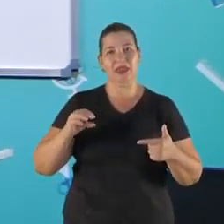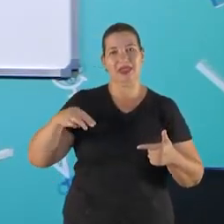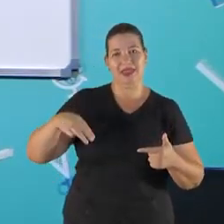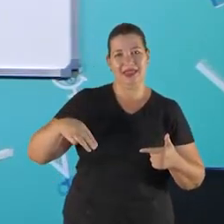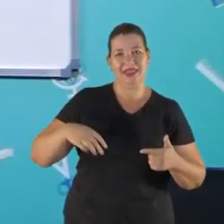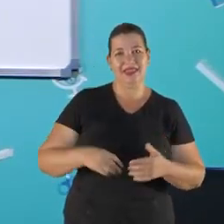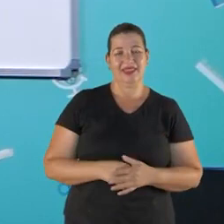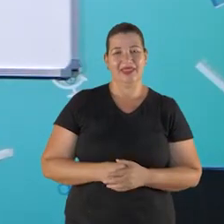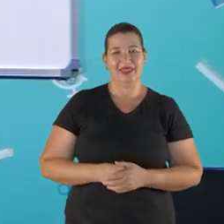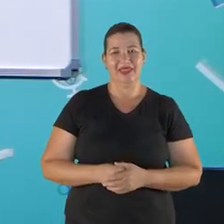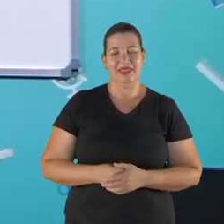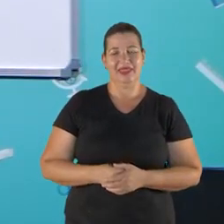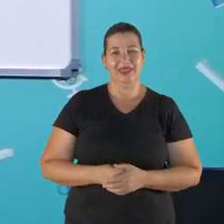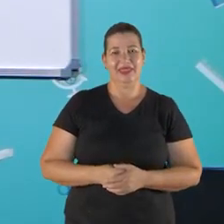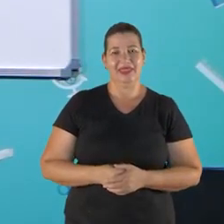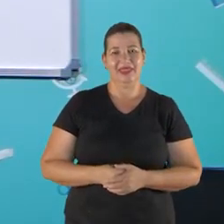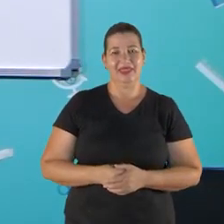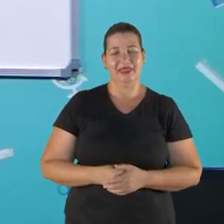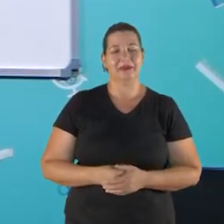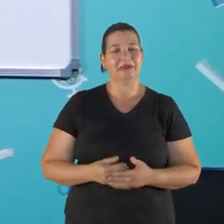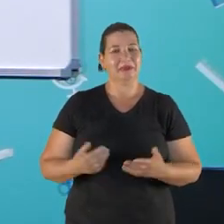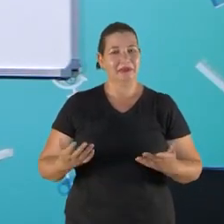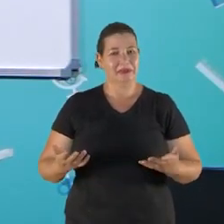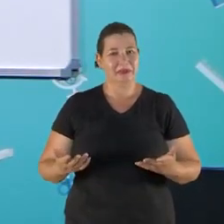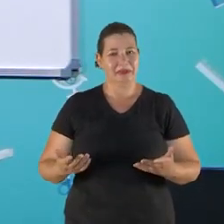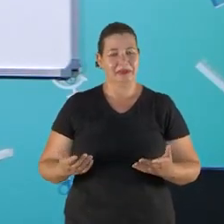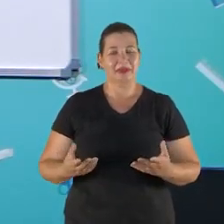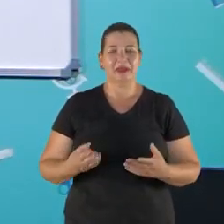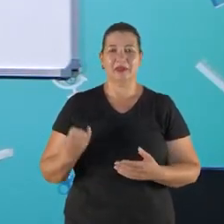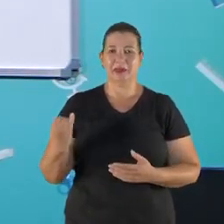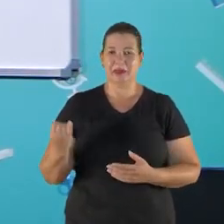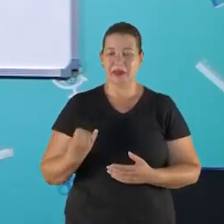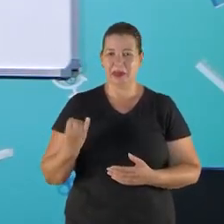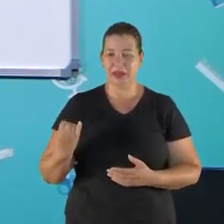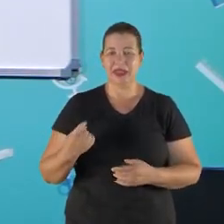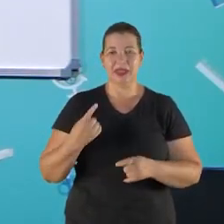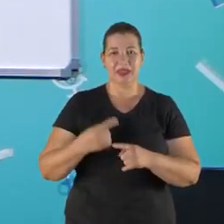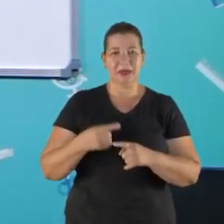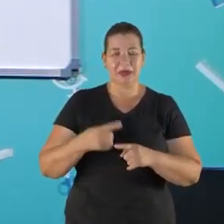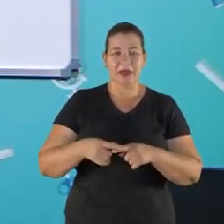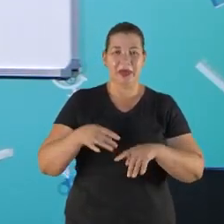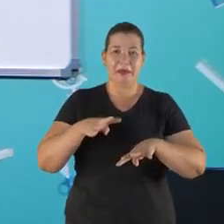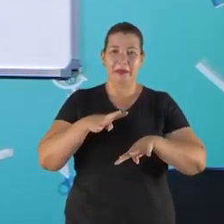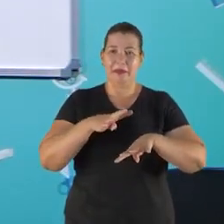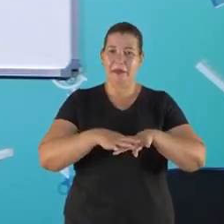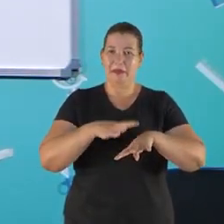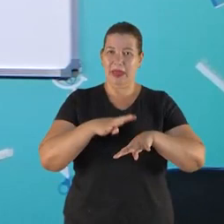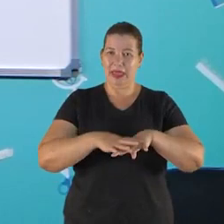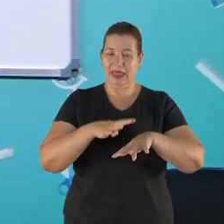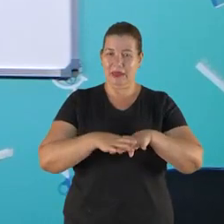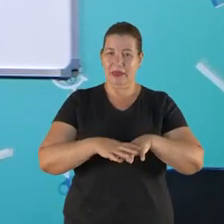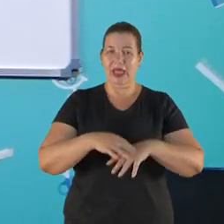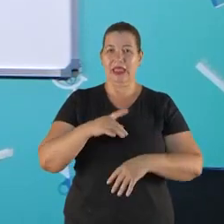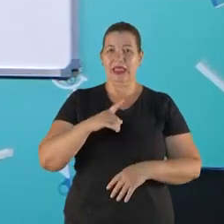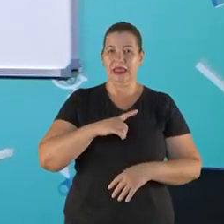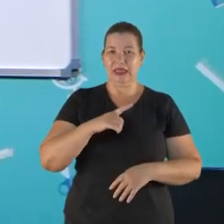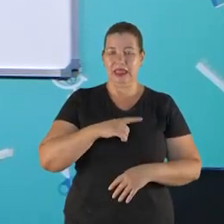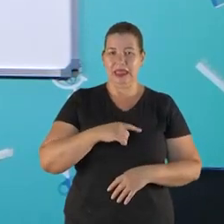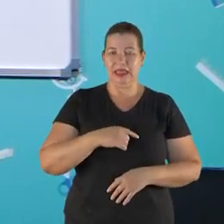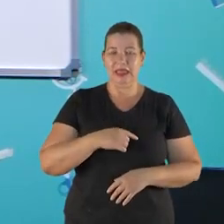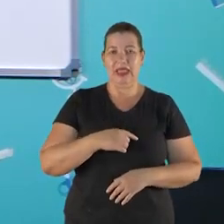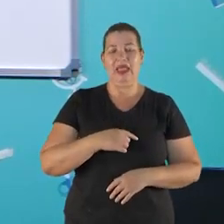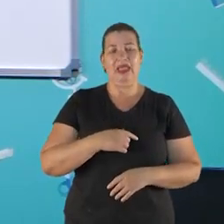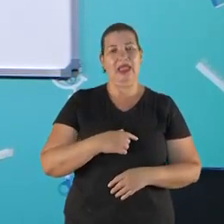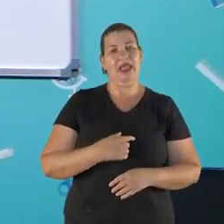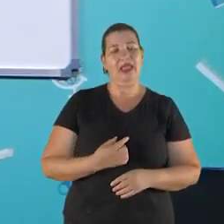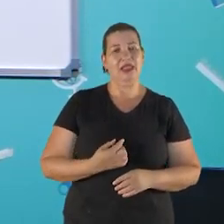ela comprou 200 centímetros de tecido. Isso é muito importante porque na matemática, se